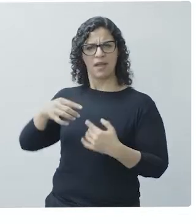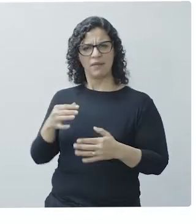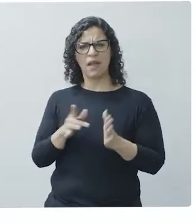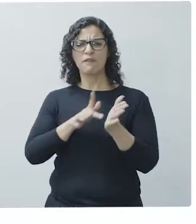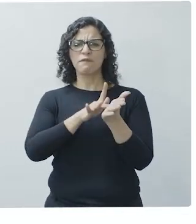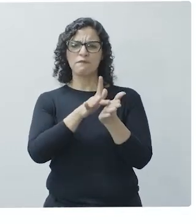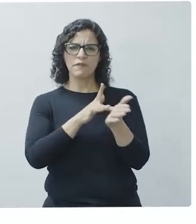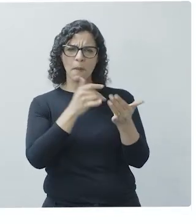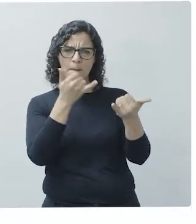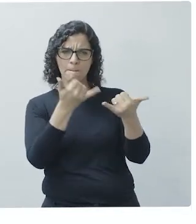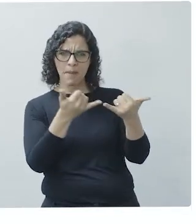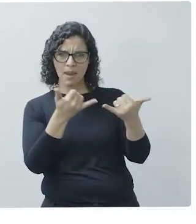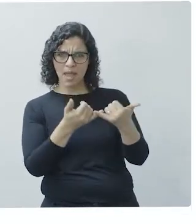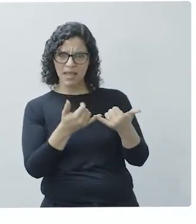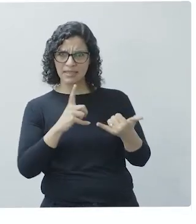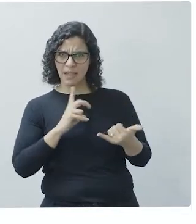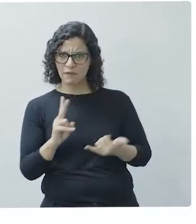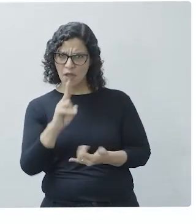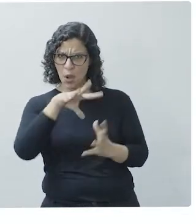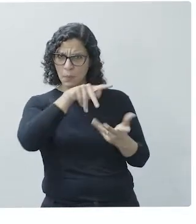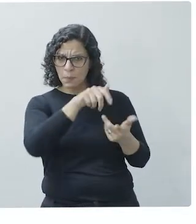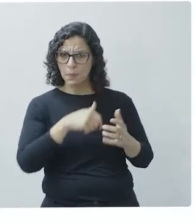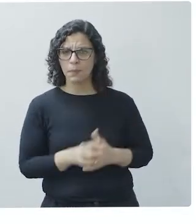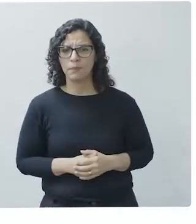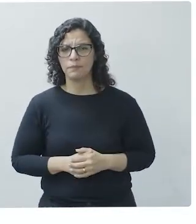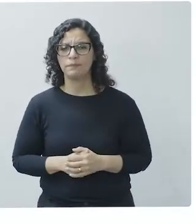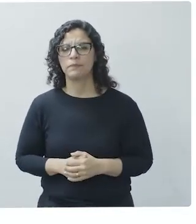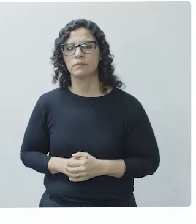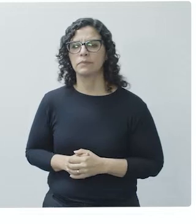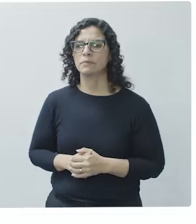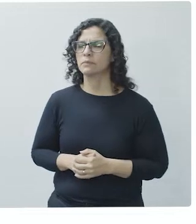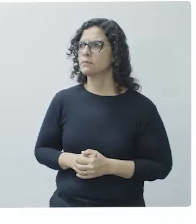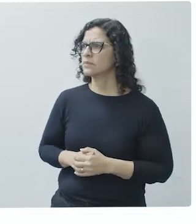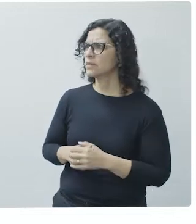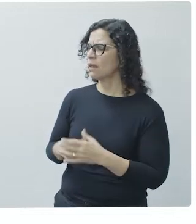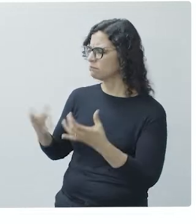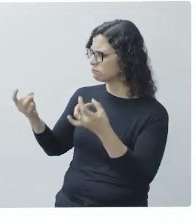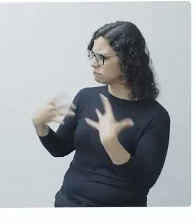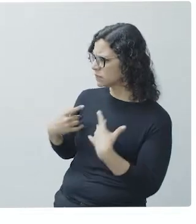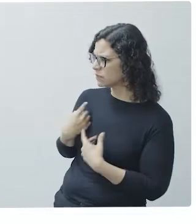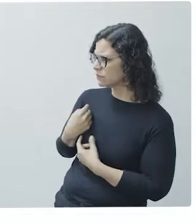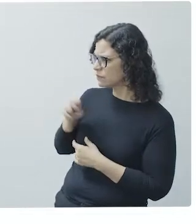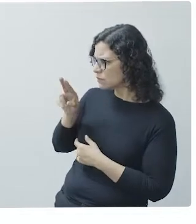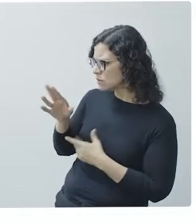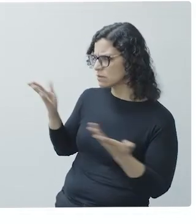enrolada para fingir que vale alguma coisa neste mundo? Deixe-me, senhora."